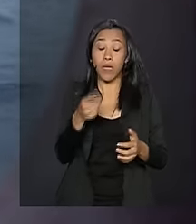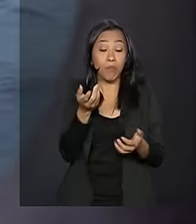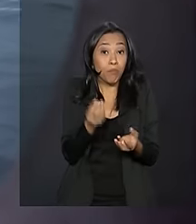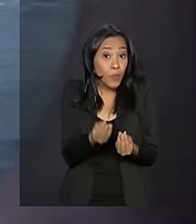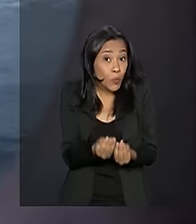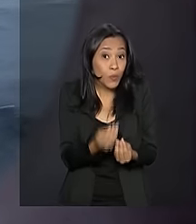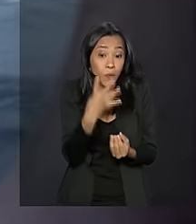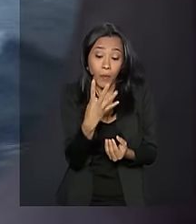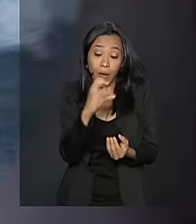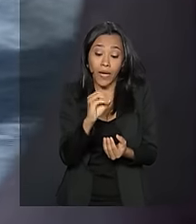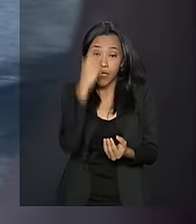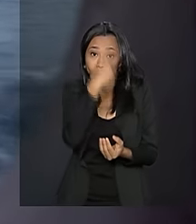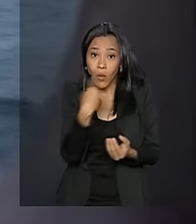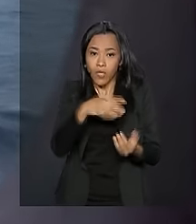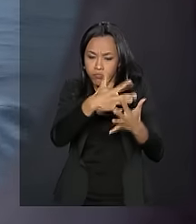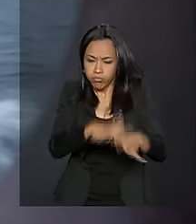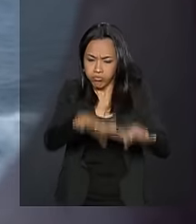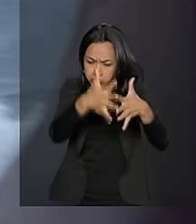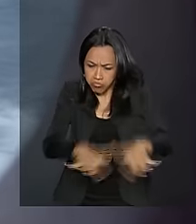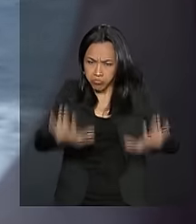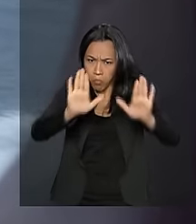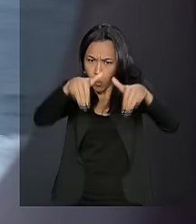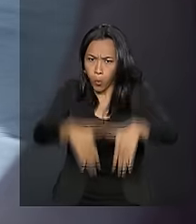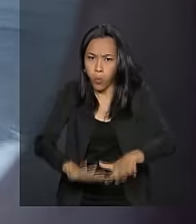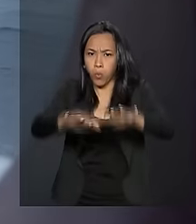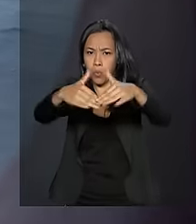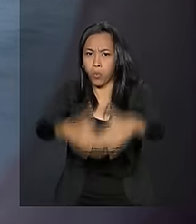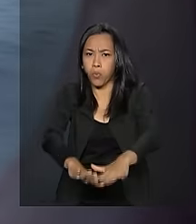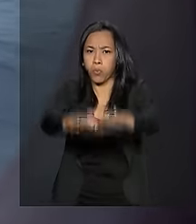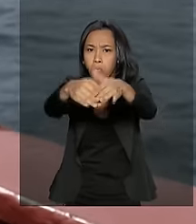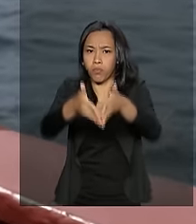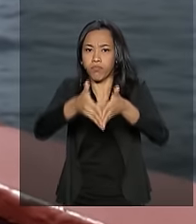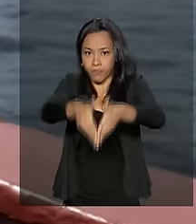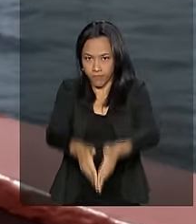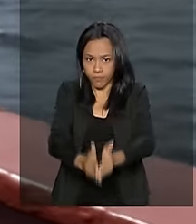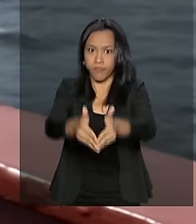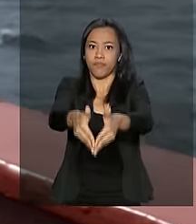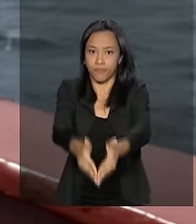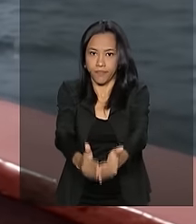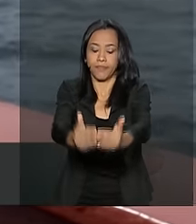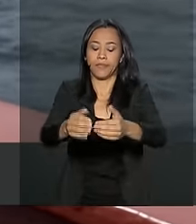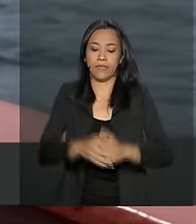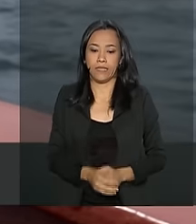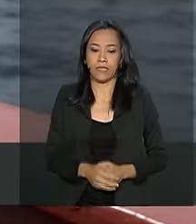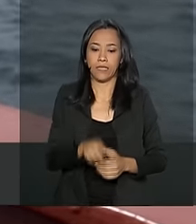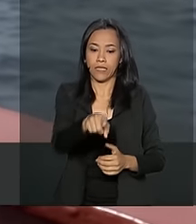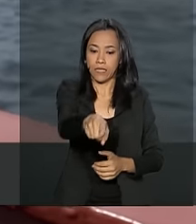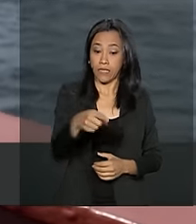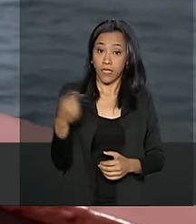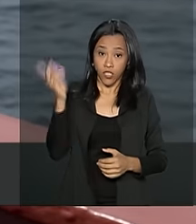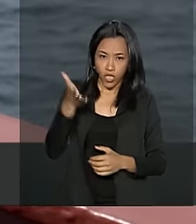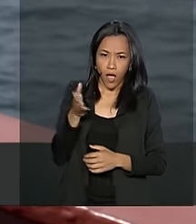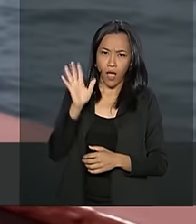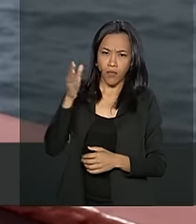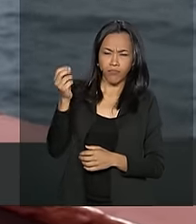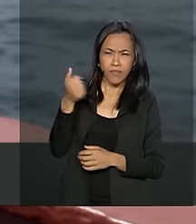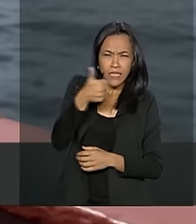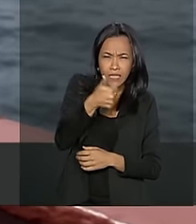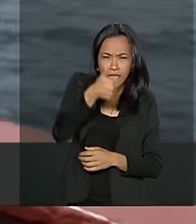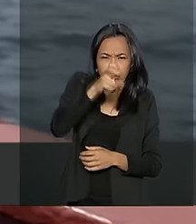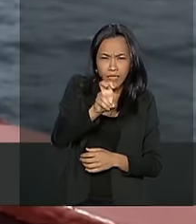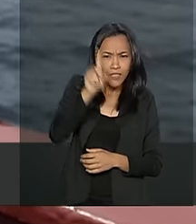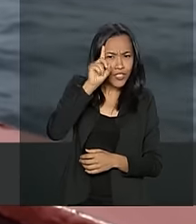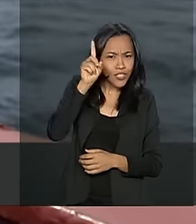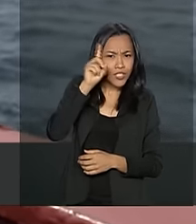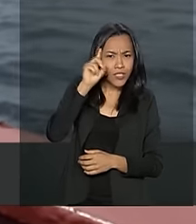agitado. A previsão do tempo e das ondas é favorável. Como a previsão já vem mostrando aí ao longo dos 15 dias de